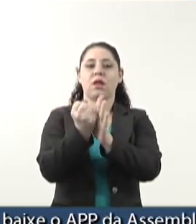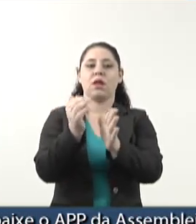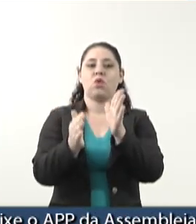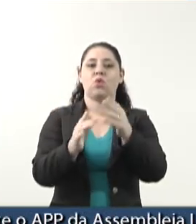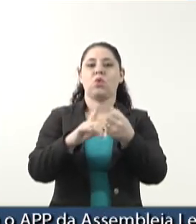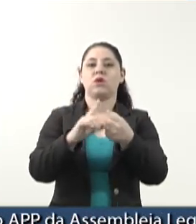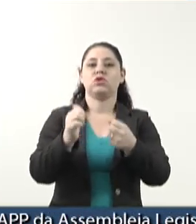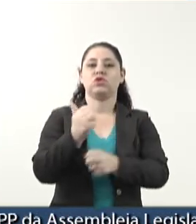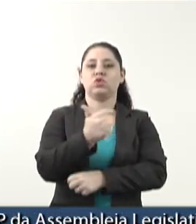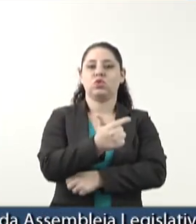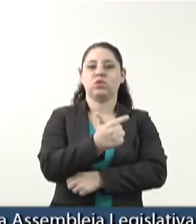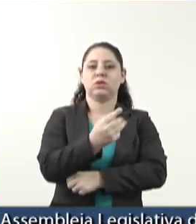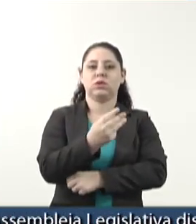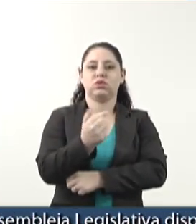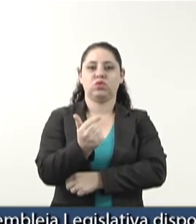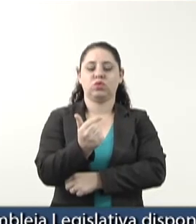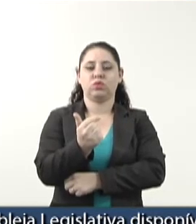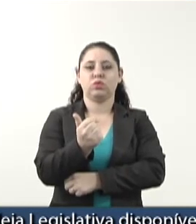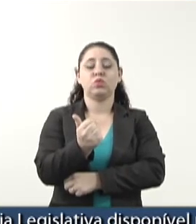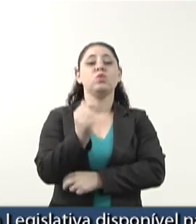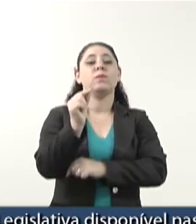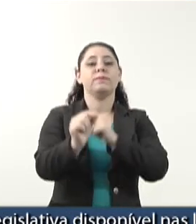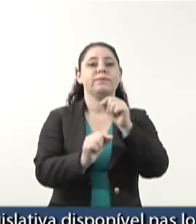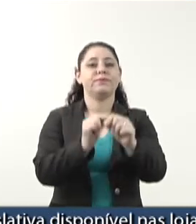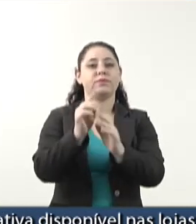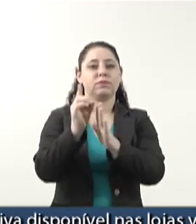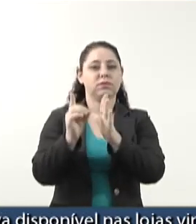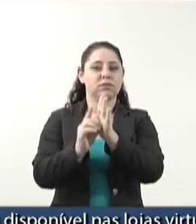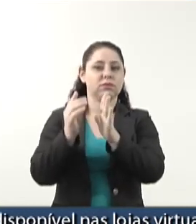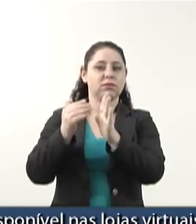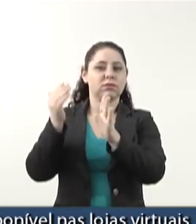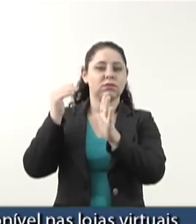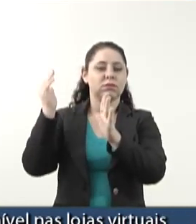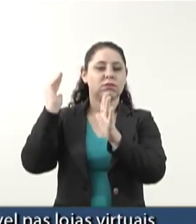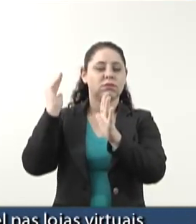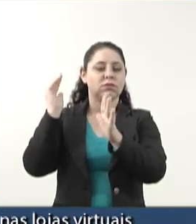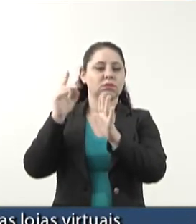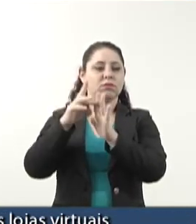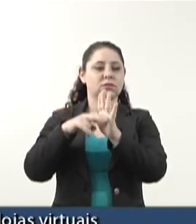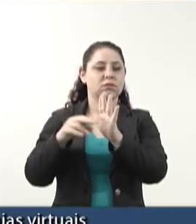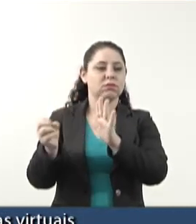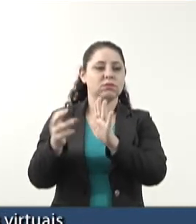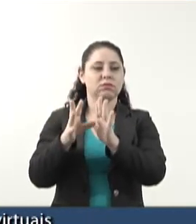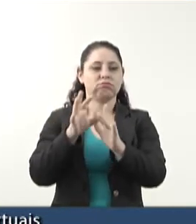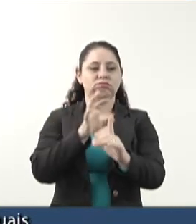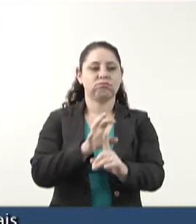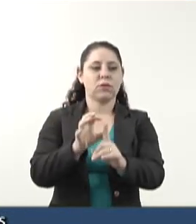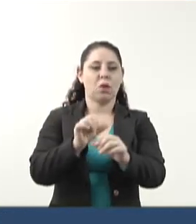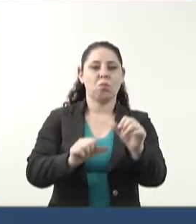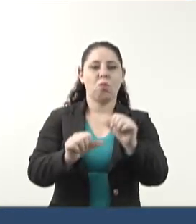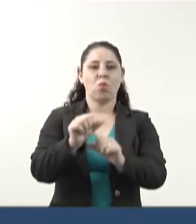artigo 231, que durante a década a regra nova mexe diretamente